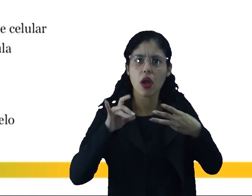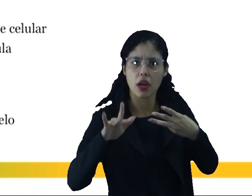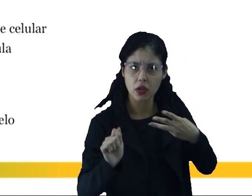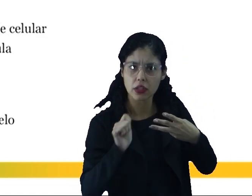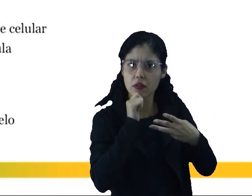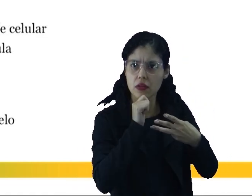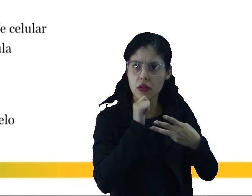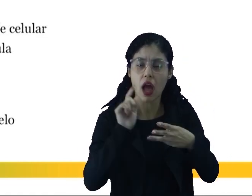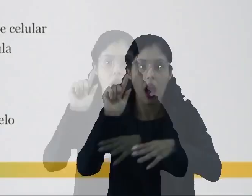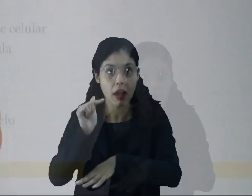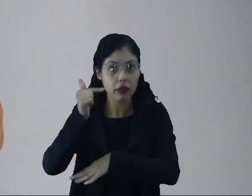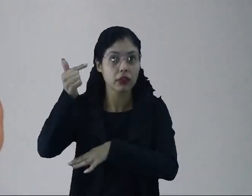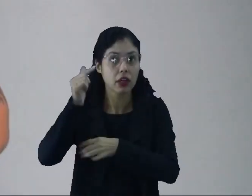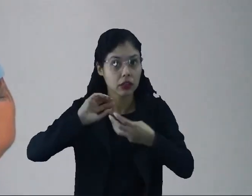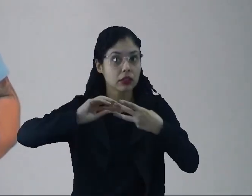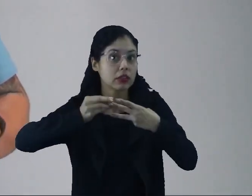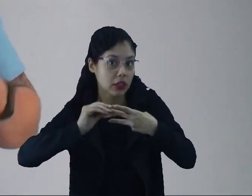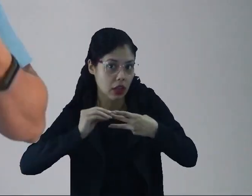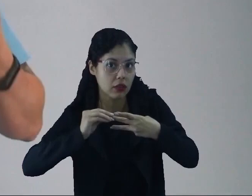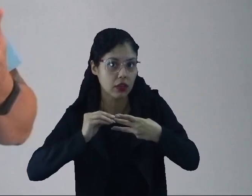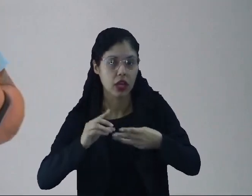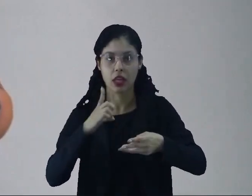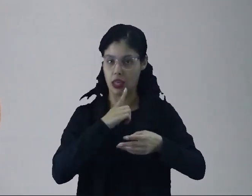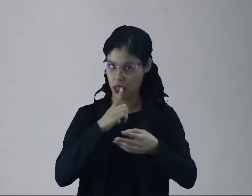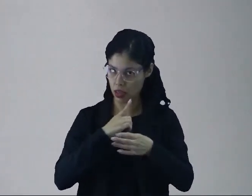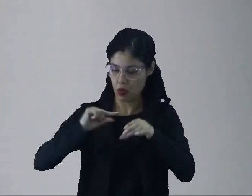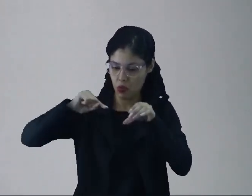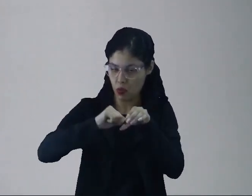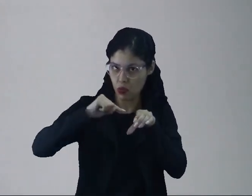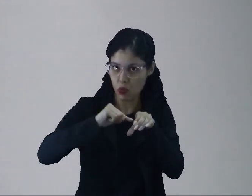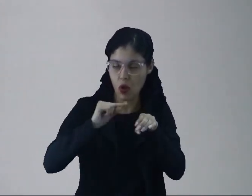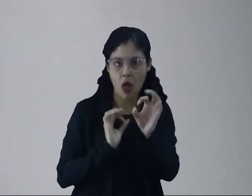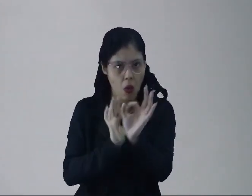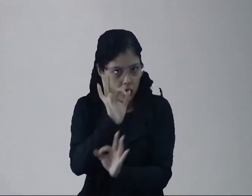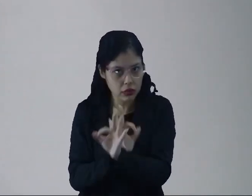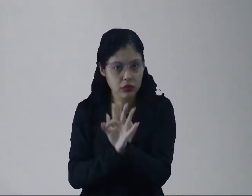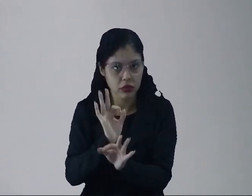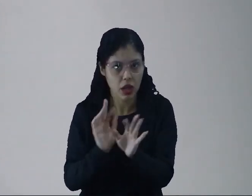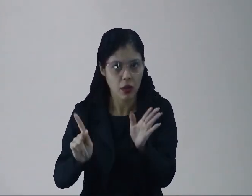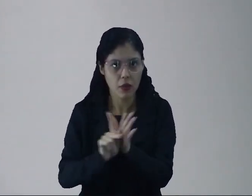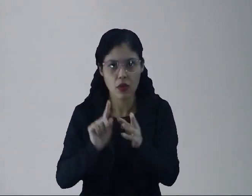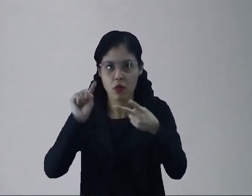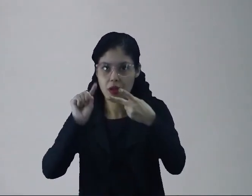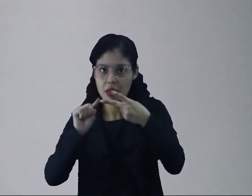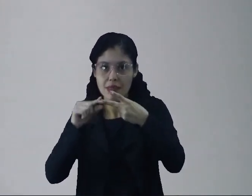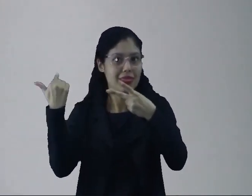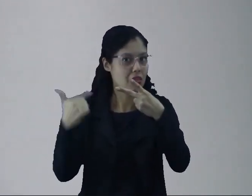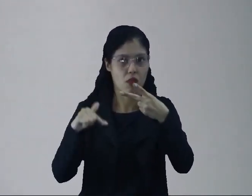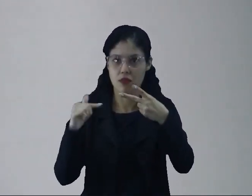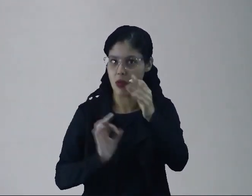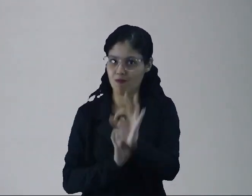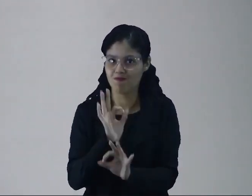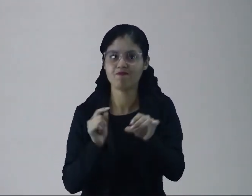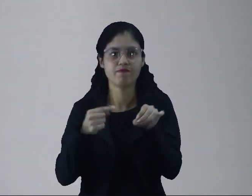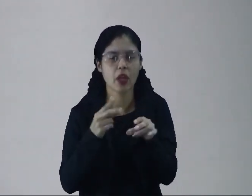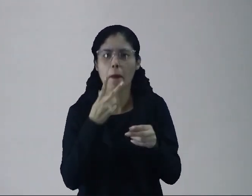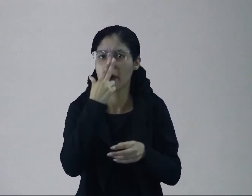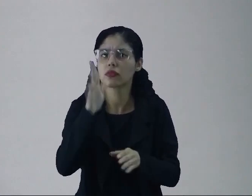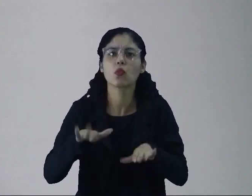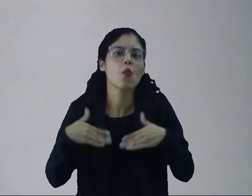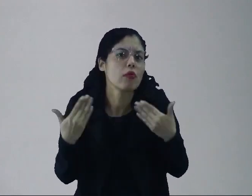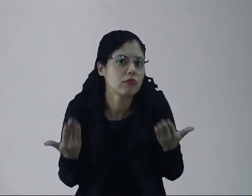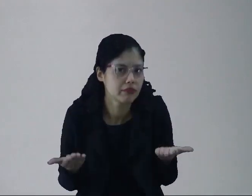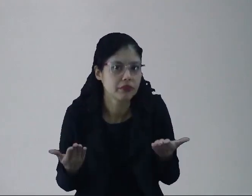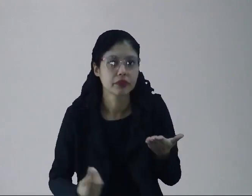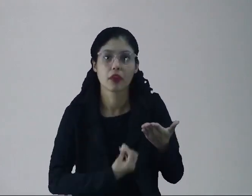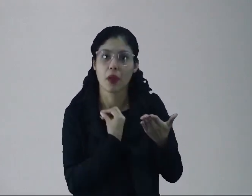eucariótica, ou seja, aquela célula que tem um núcleo organizado, com uma célula procariótica, qual semelhança eu vou encontrar entre